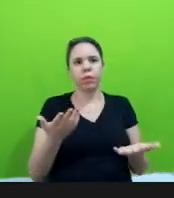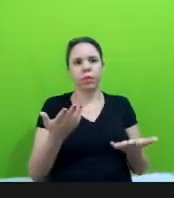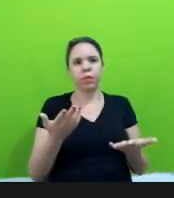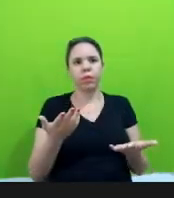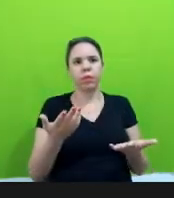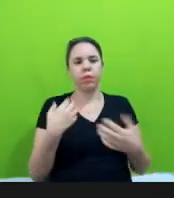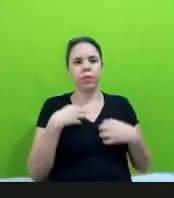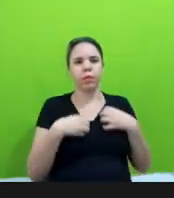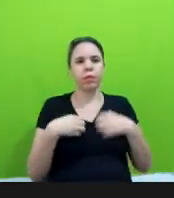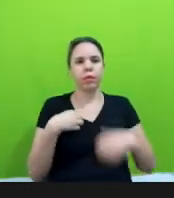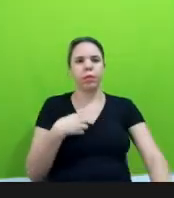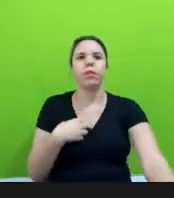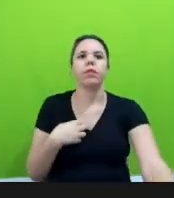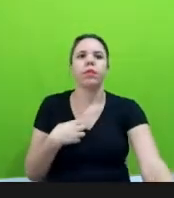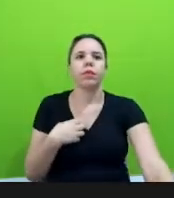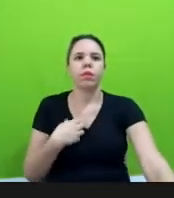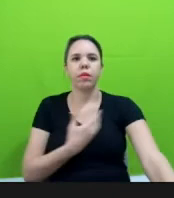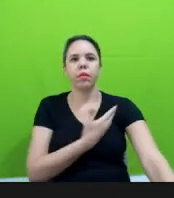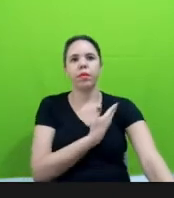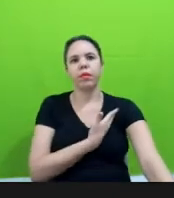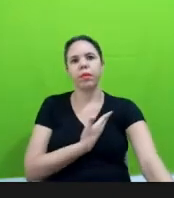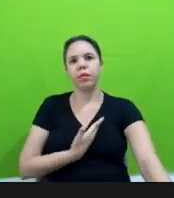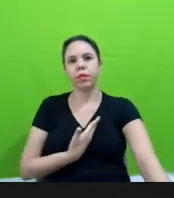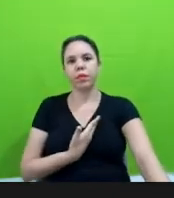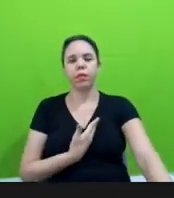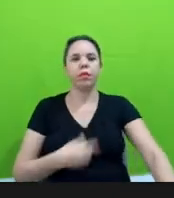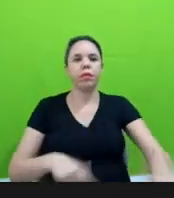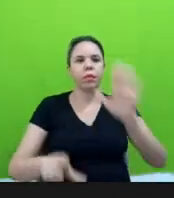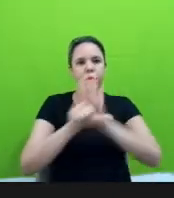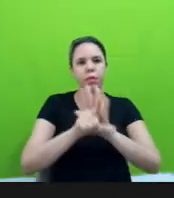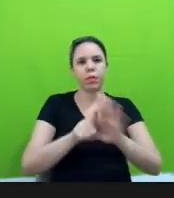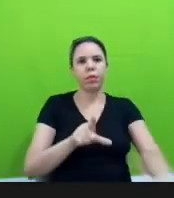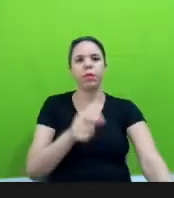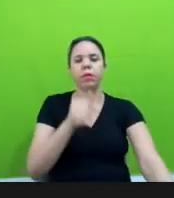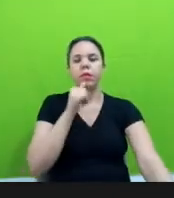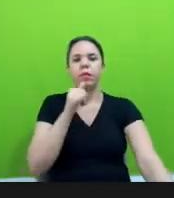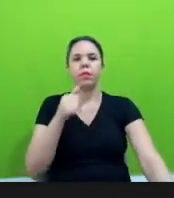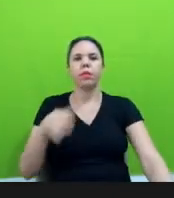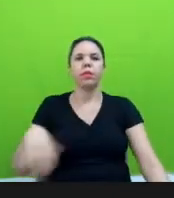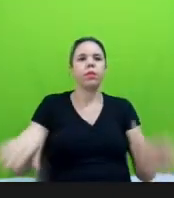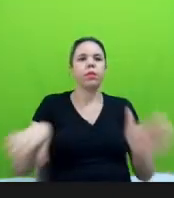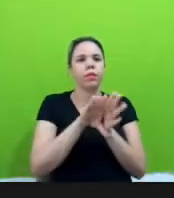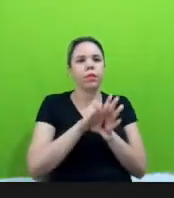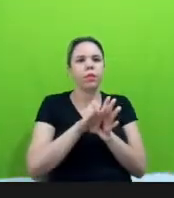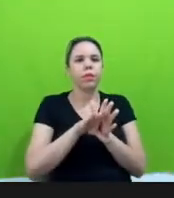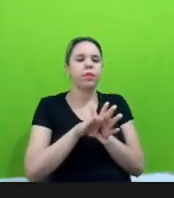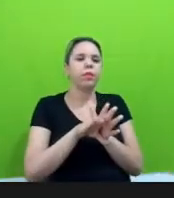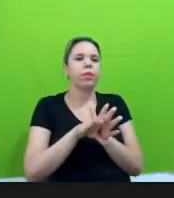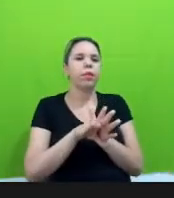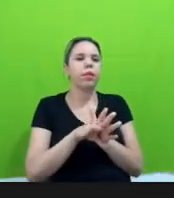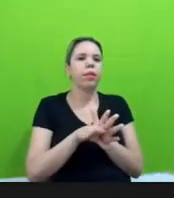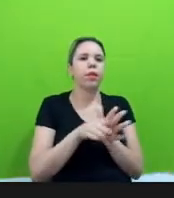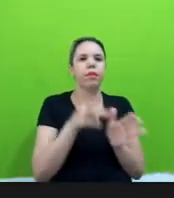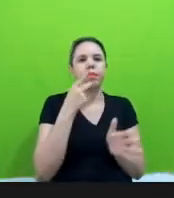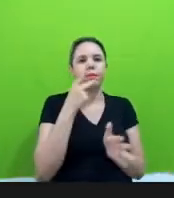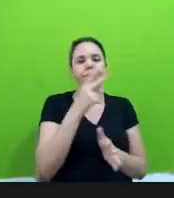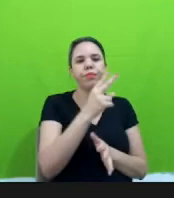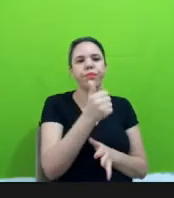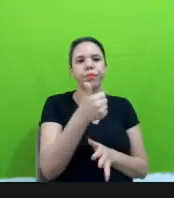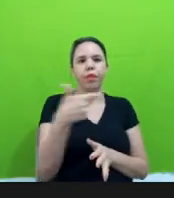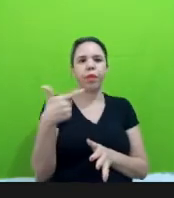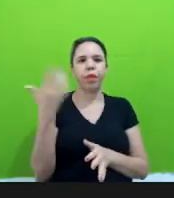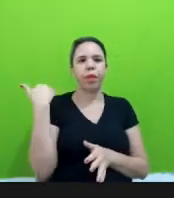desconfortáveis aí para esse governo. Então, a Lei de Acesso à Informação, ela chegou, ela começou ali em 2012, né? Eu também